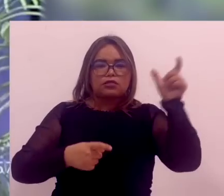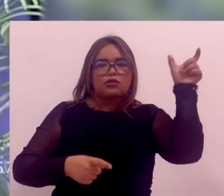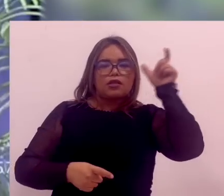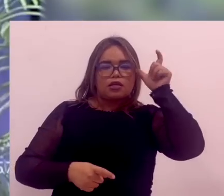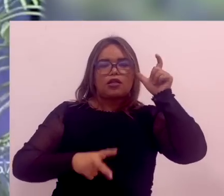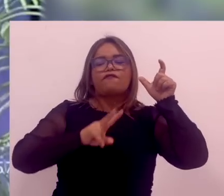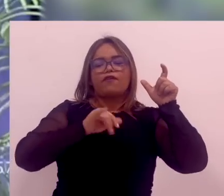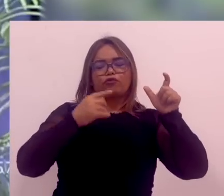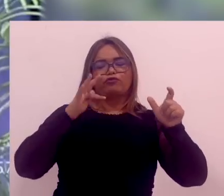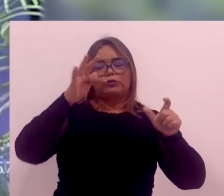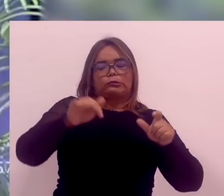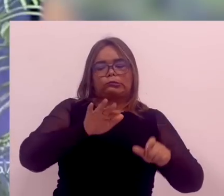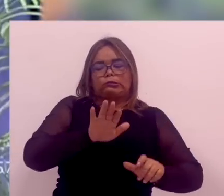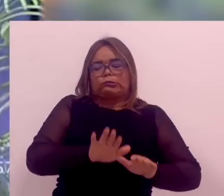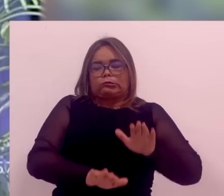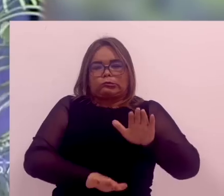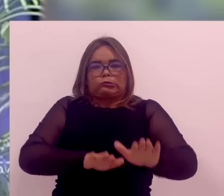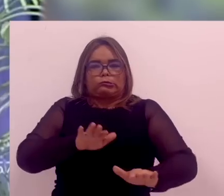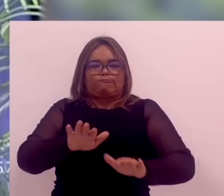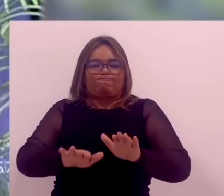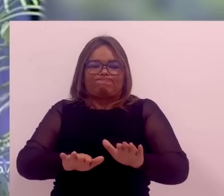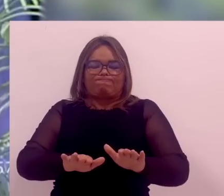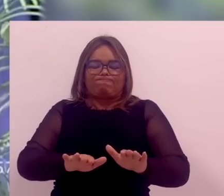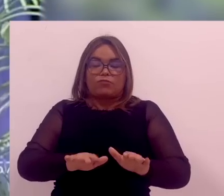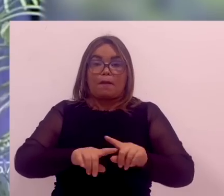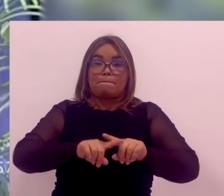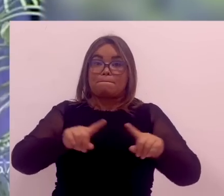Mas a palavra de Deus vai permanecer por todo o tempo.